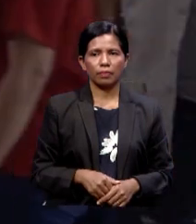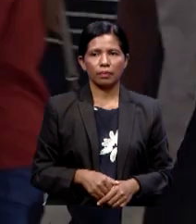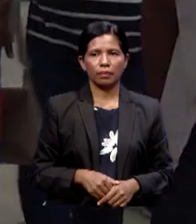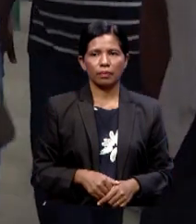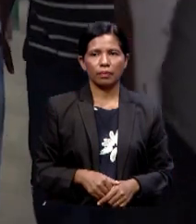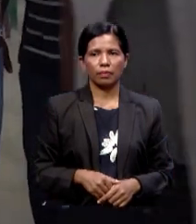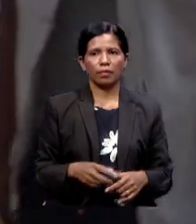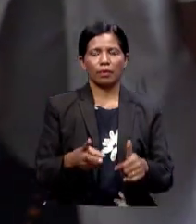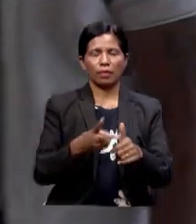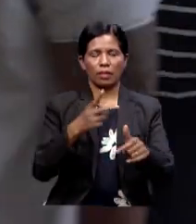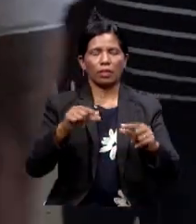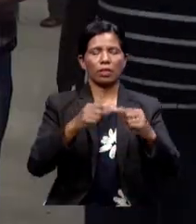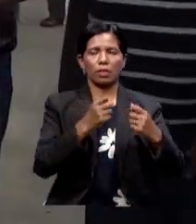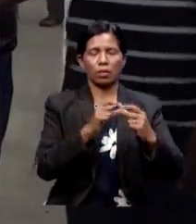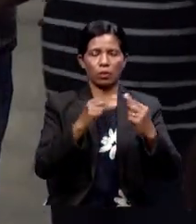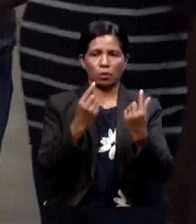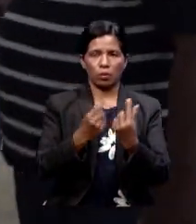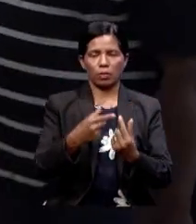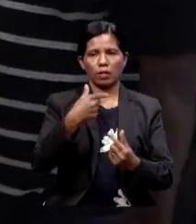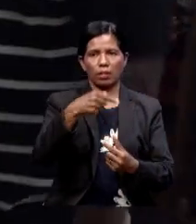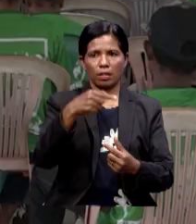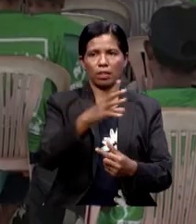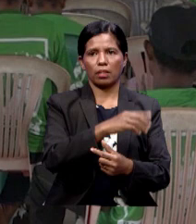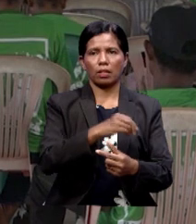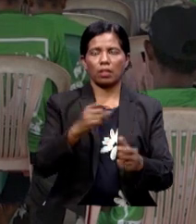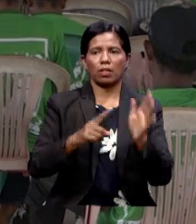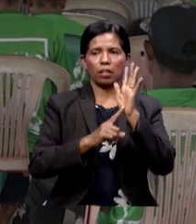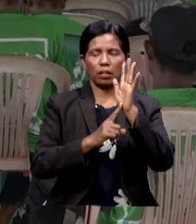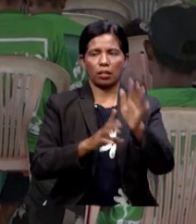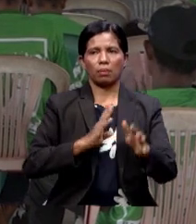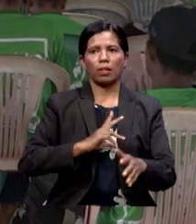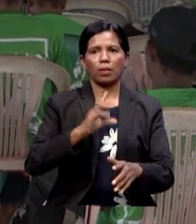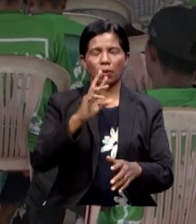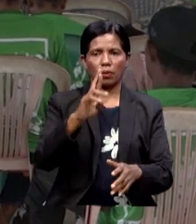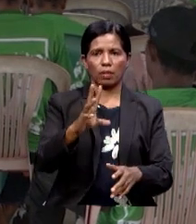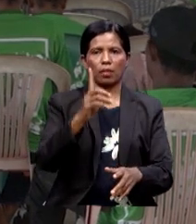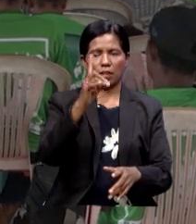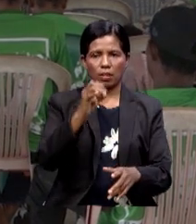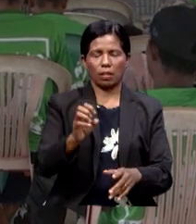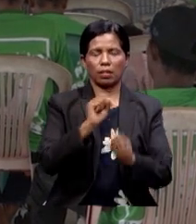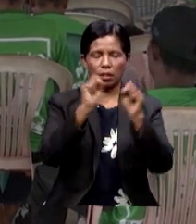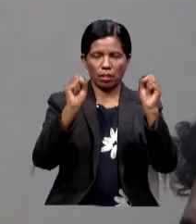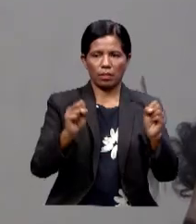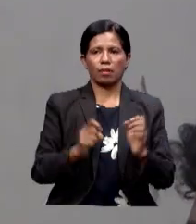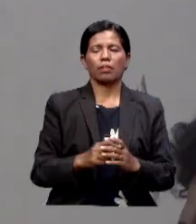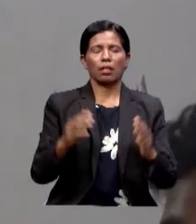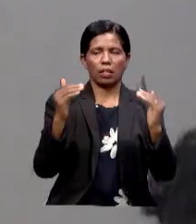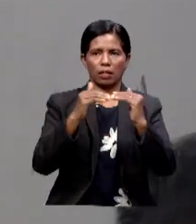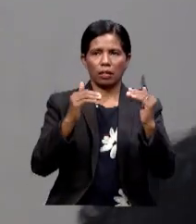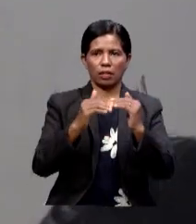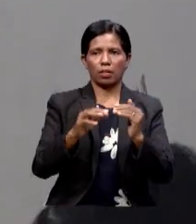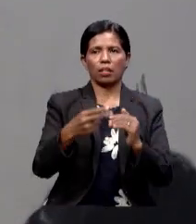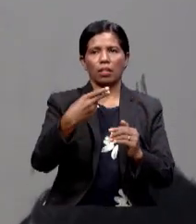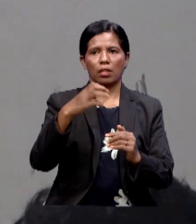Vice Soldado Tigre Verdes atoi dene lihusi konferensi imprensa ya bekora dili sabdu foin dalesne. Ba konferensi imprensa hel